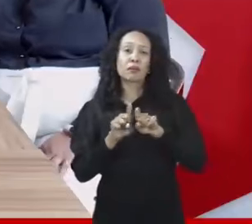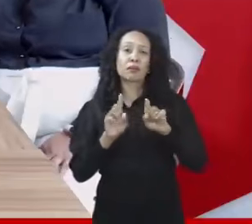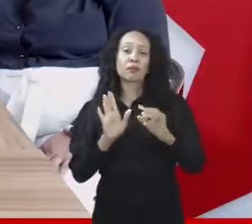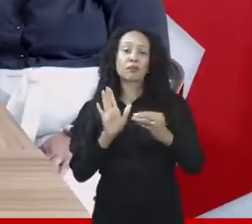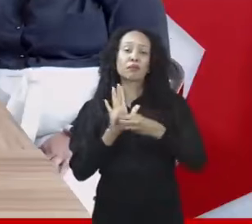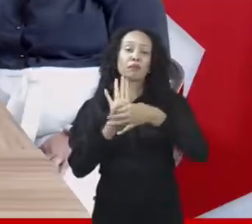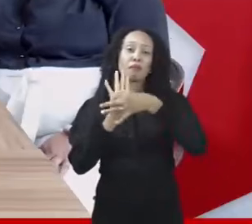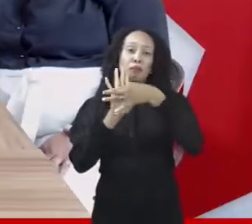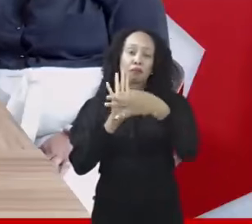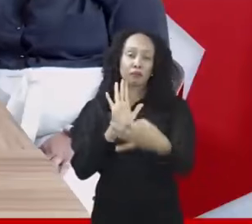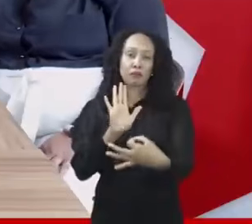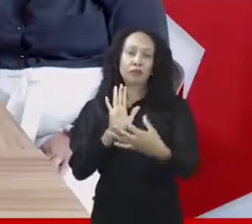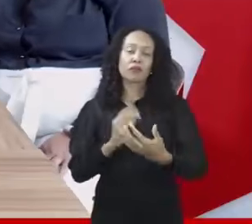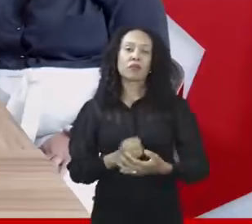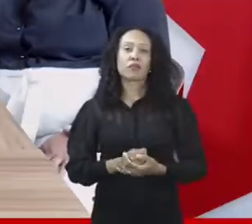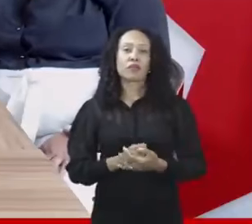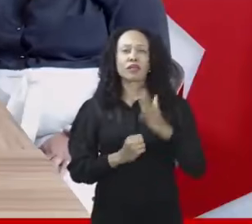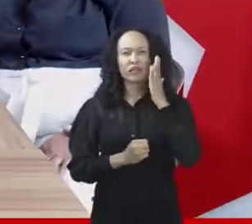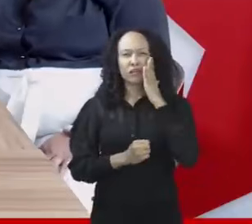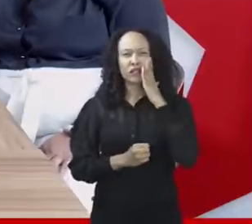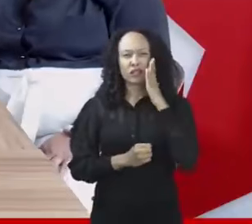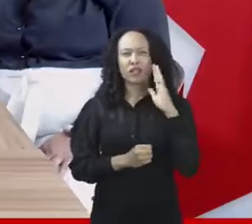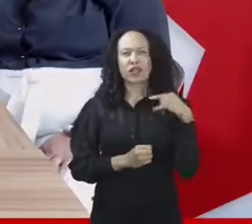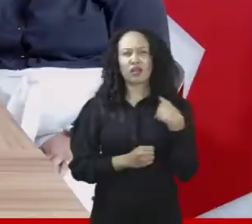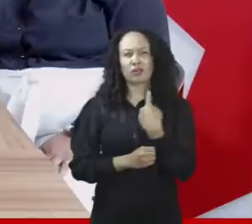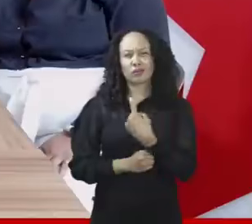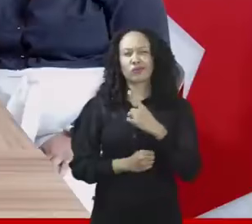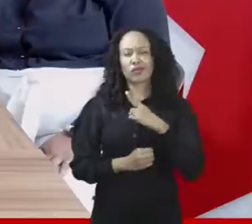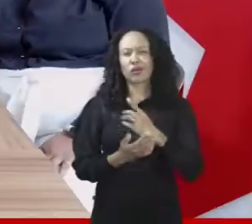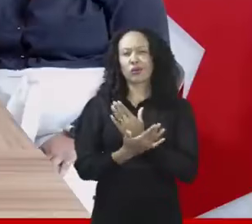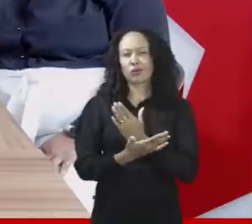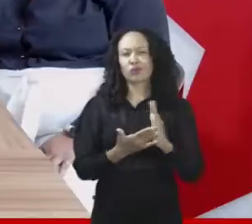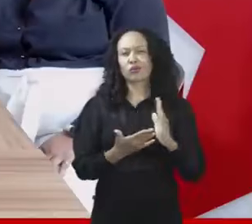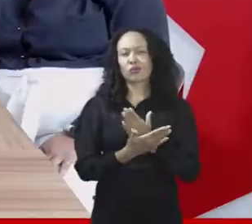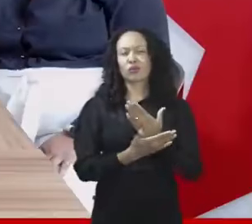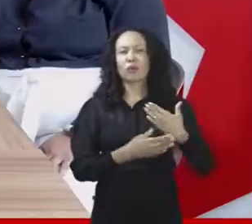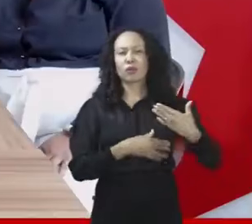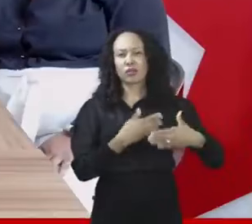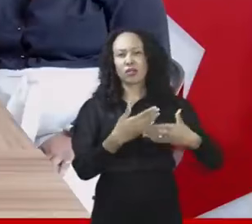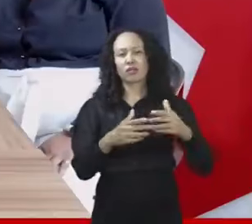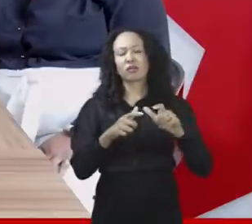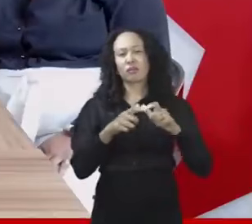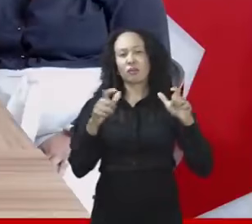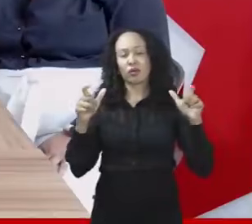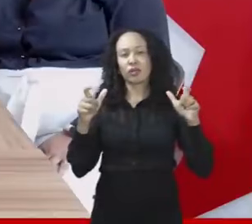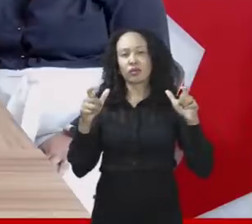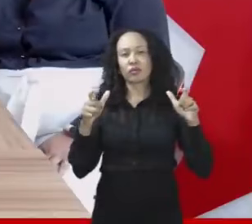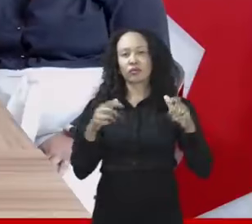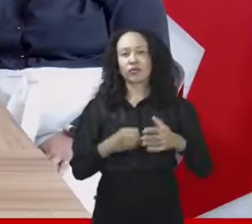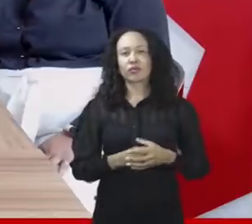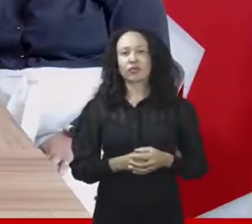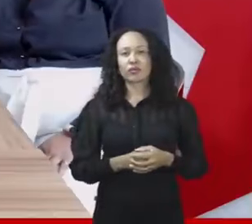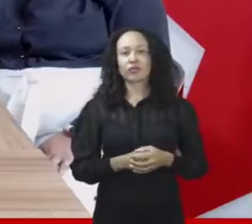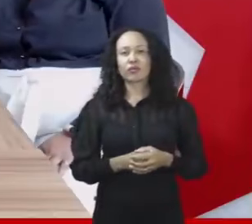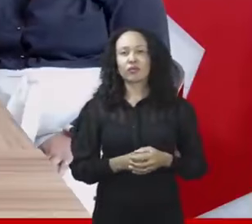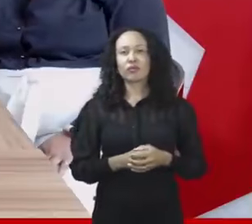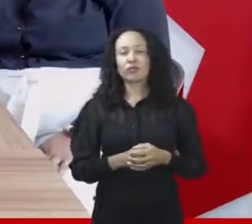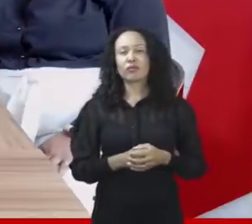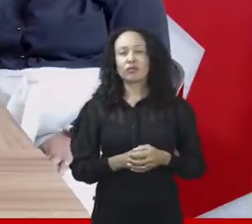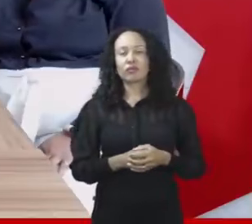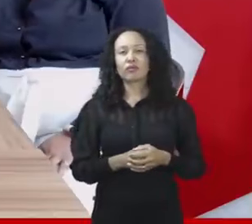que a gente passa por isso em alguns processos, todos, a maioria que